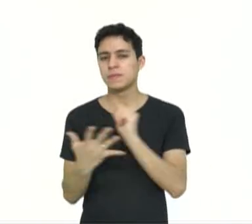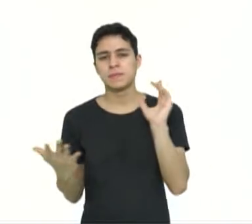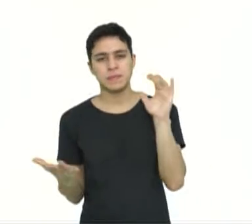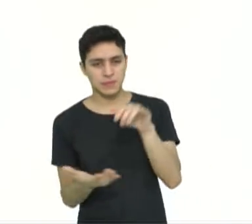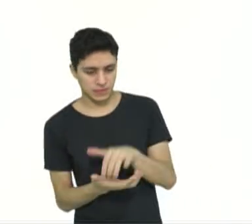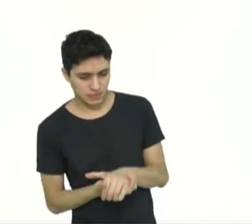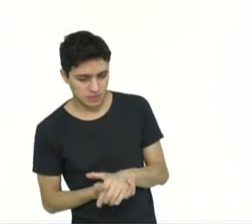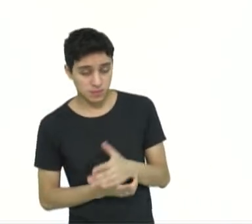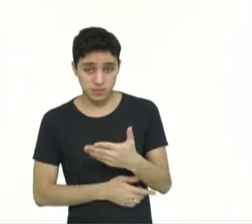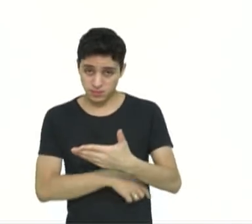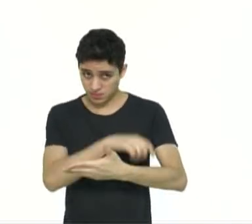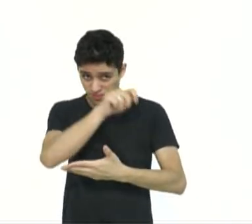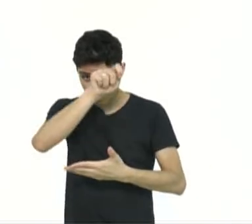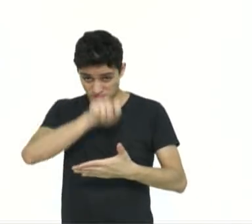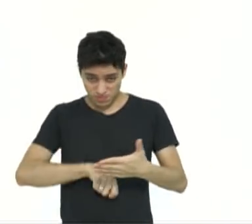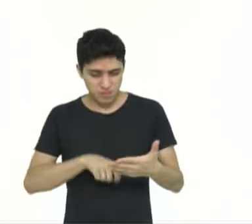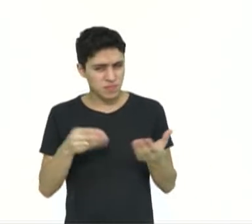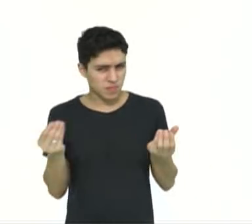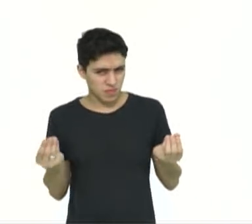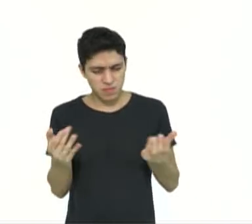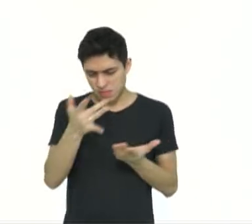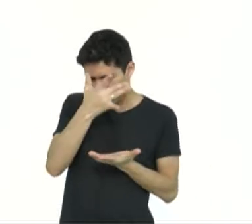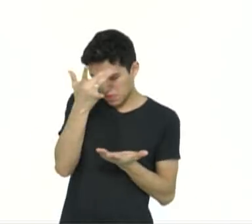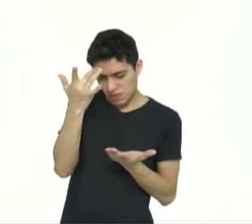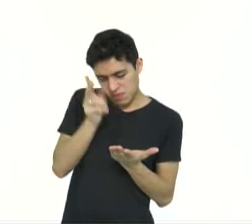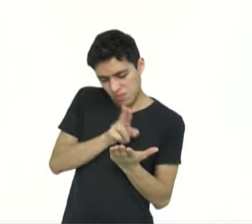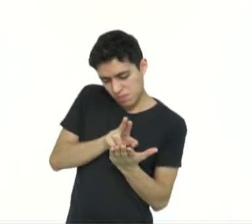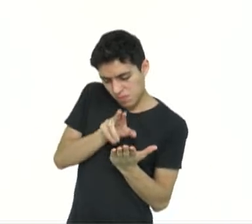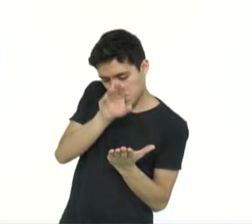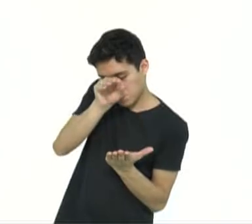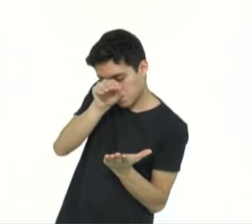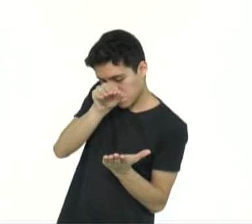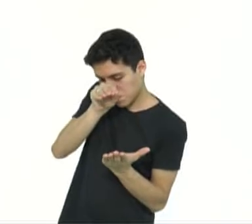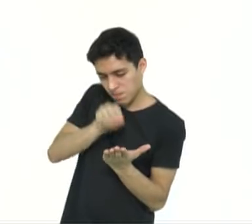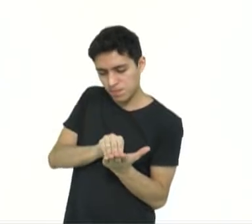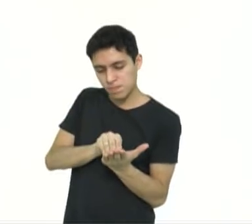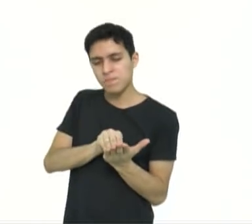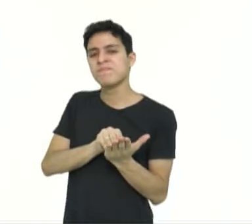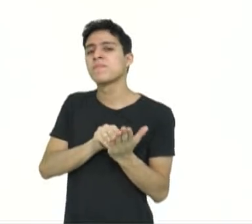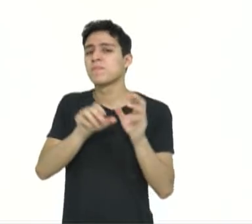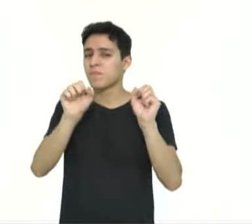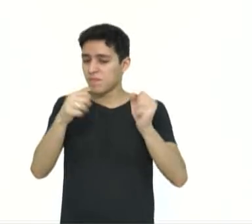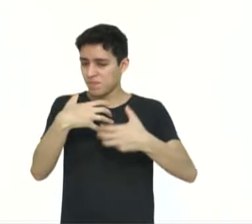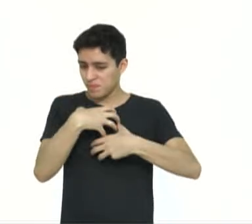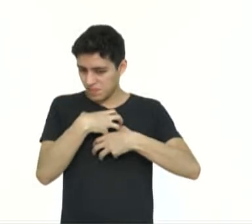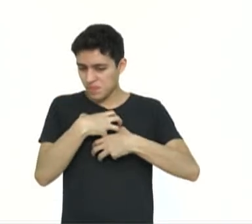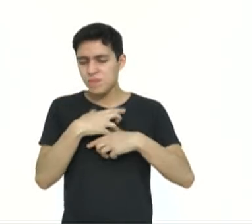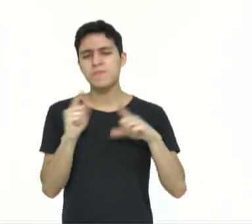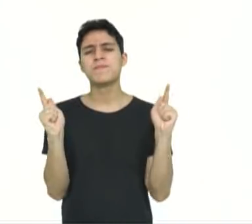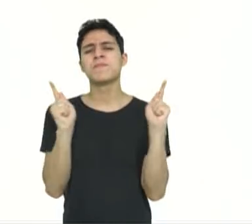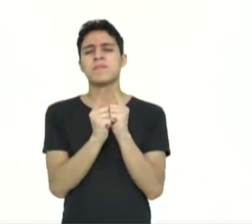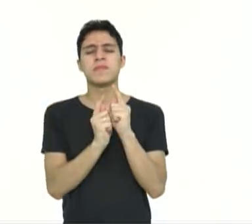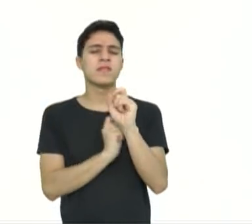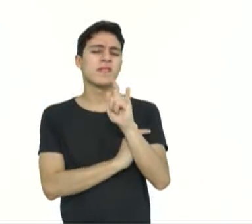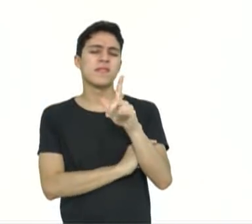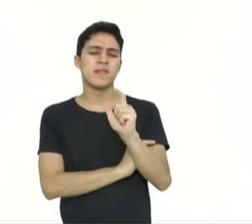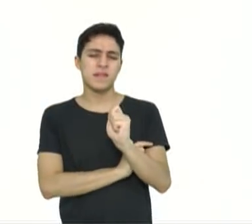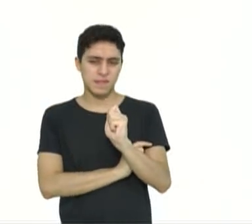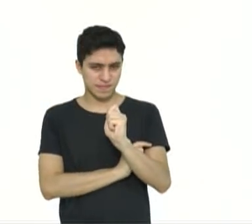A assinatura: o leitor assina seu nome, o qual pode aparecer em forma de sigla, por